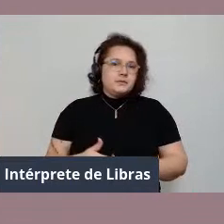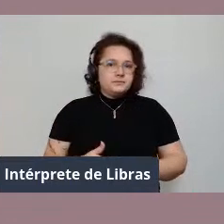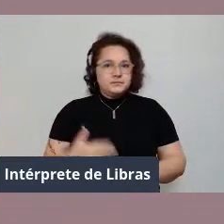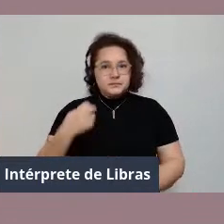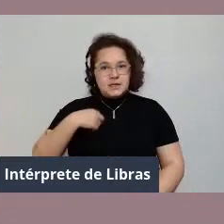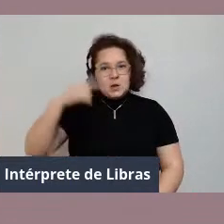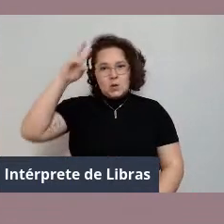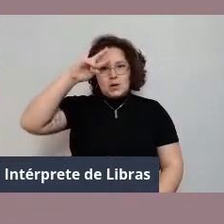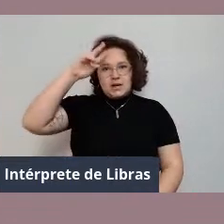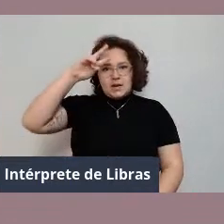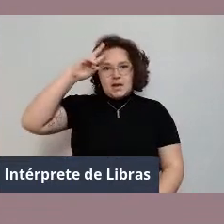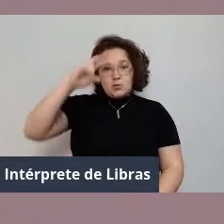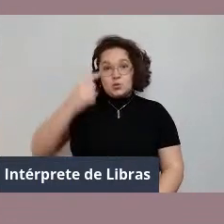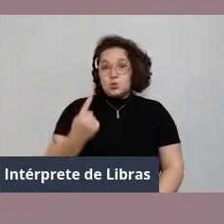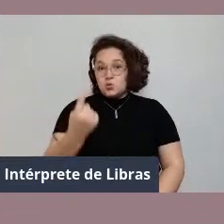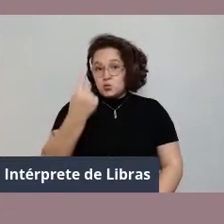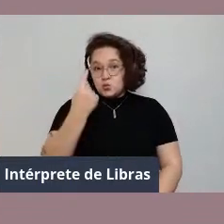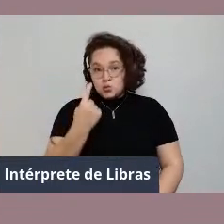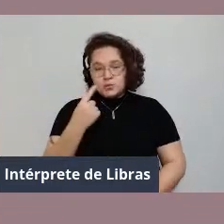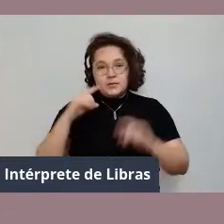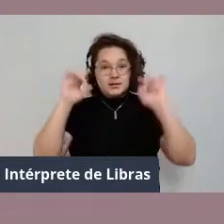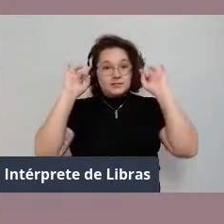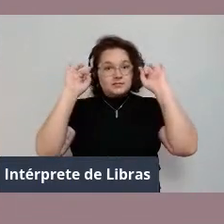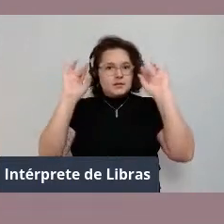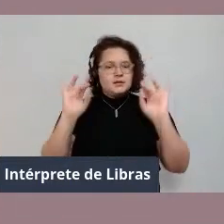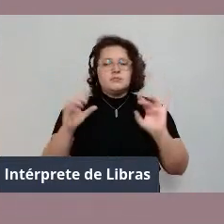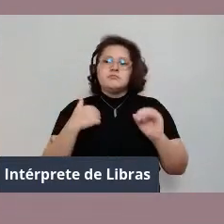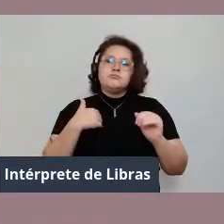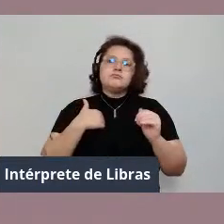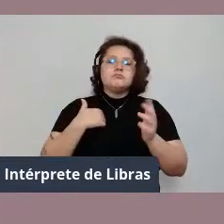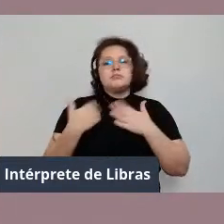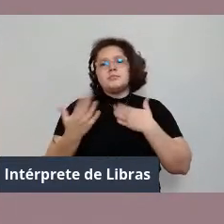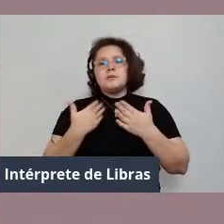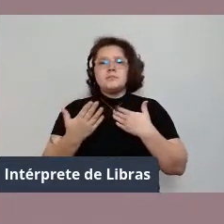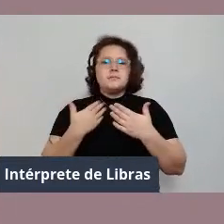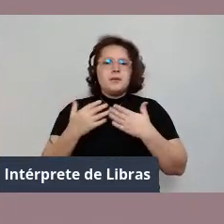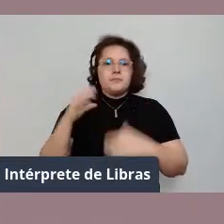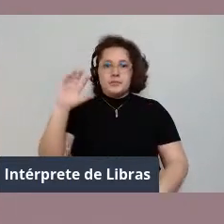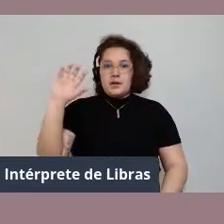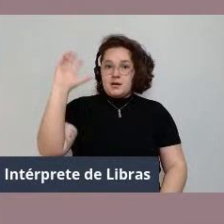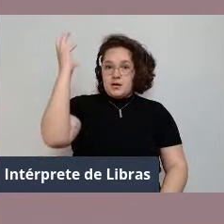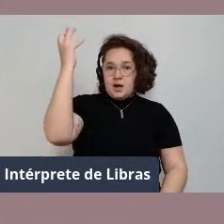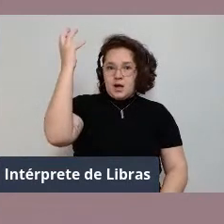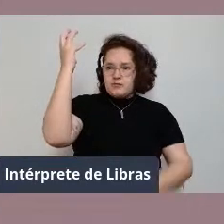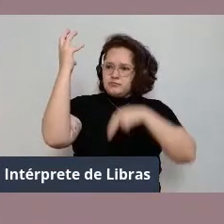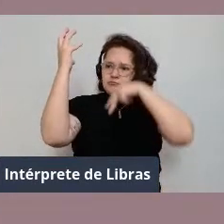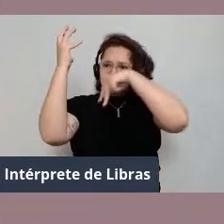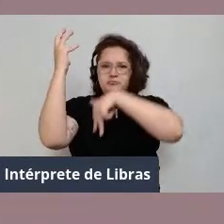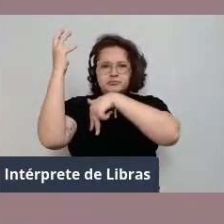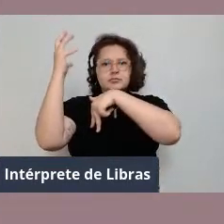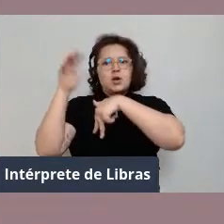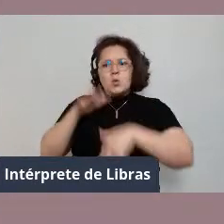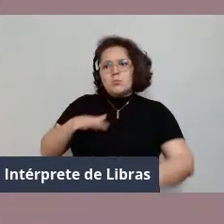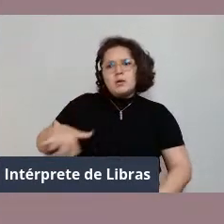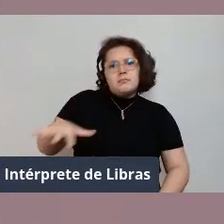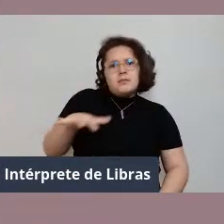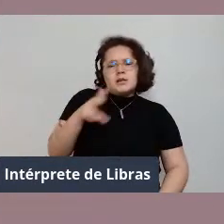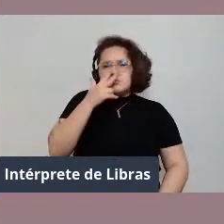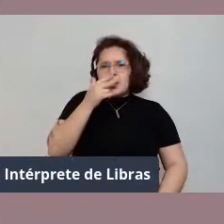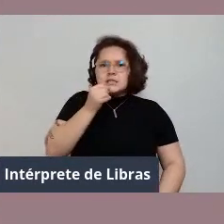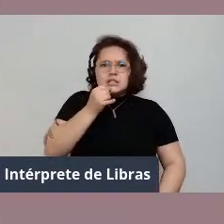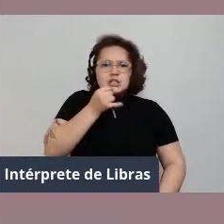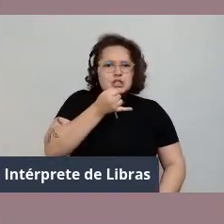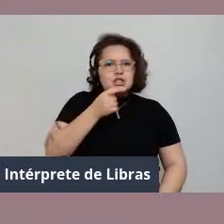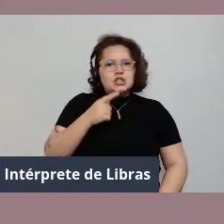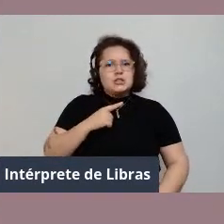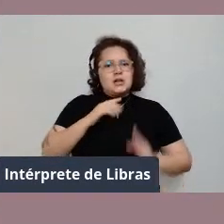em especial em que até conversamos um pouquinho, ao pé de uma árvore, num ambiente quase bucólico e suburbano de uma vila